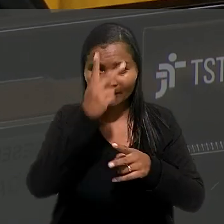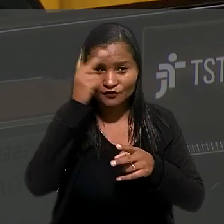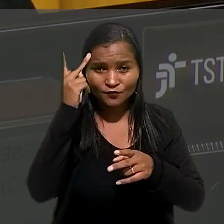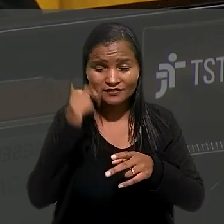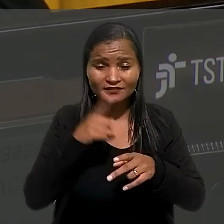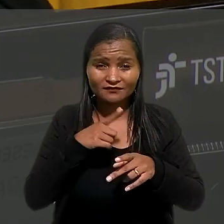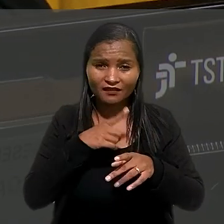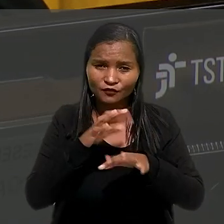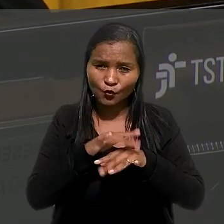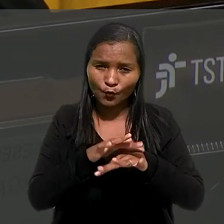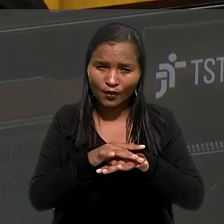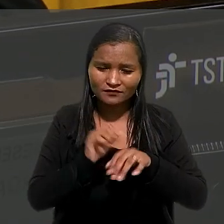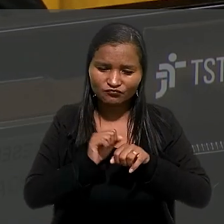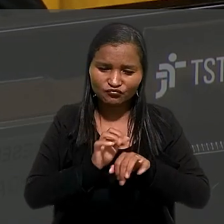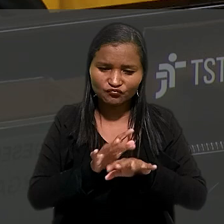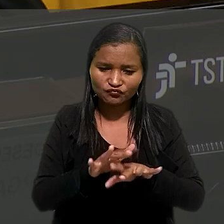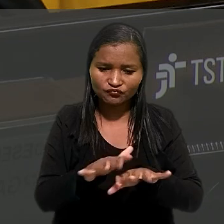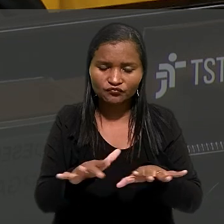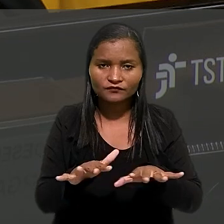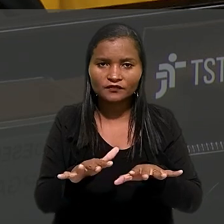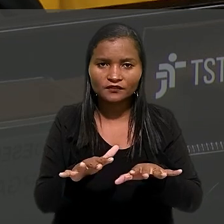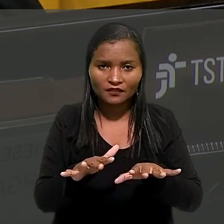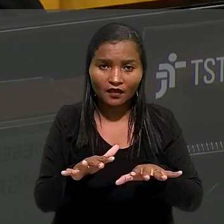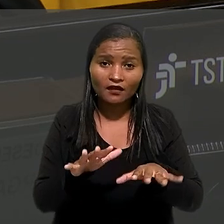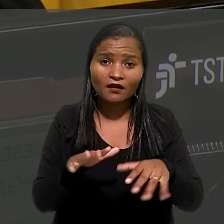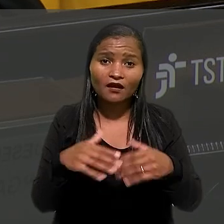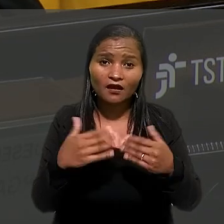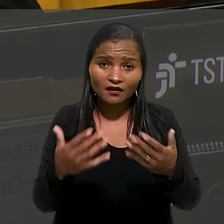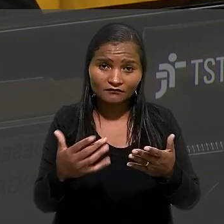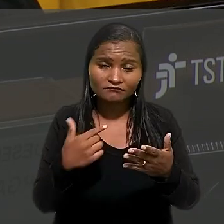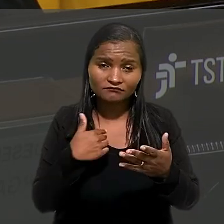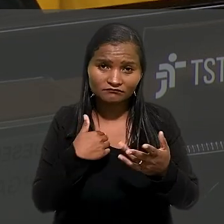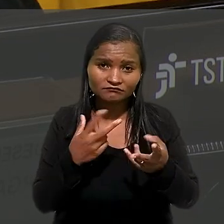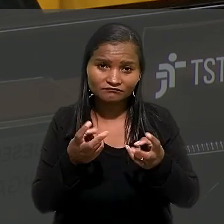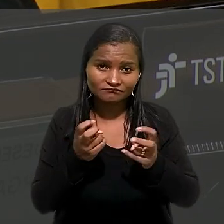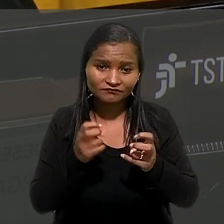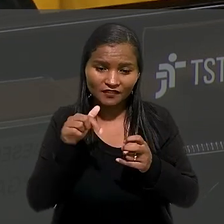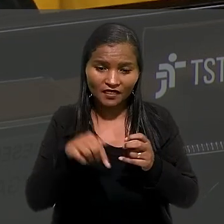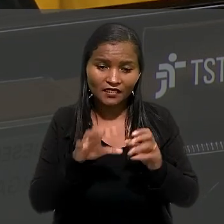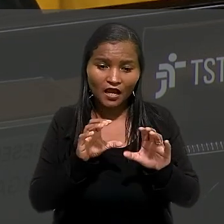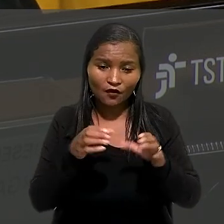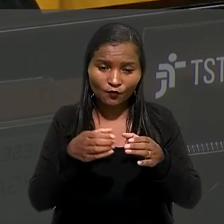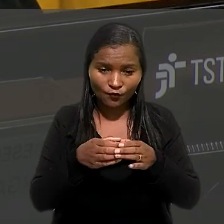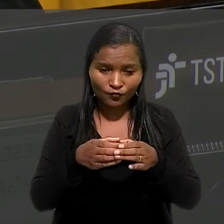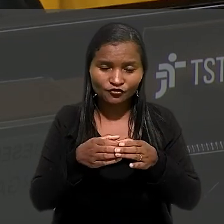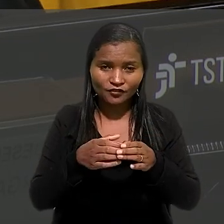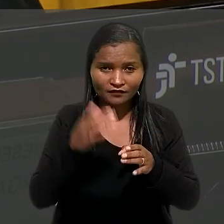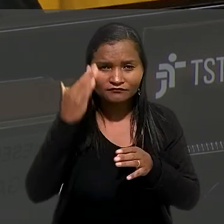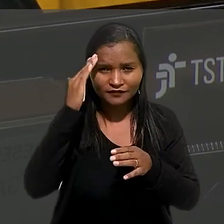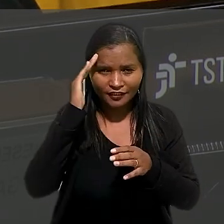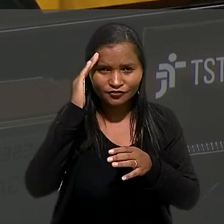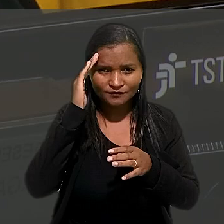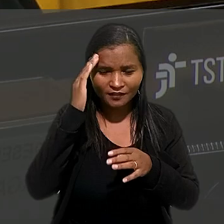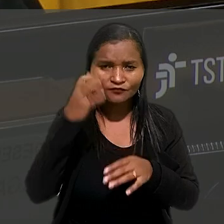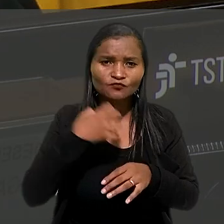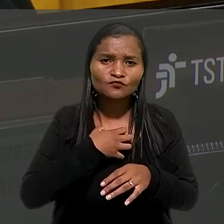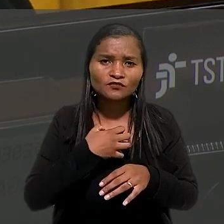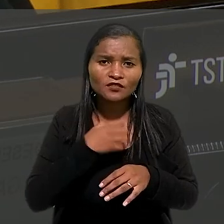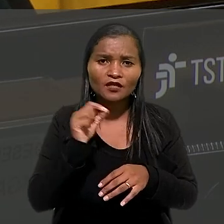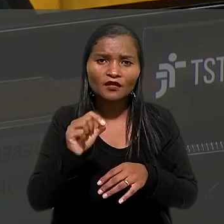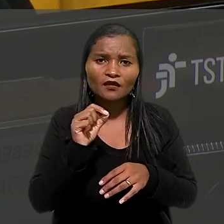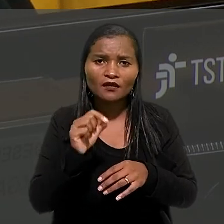portadores de doenças infecto-contagiosas. E aí anoto que esta corte já afirmou entendimento no sentido de